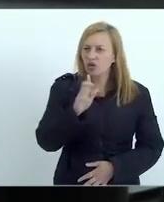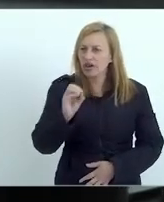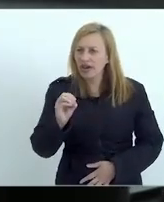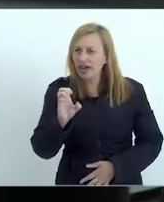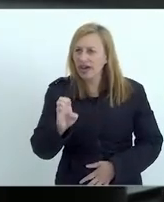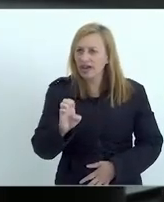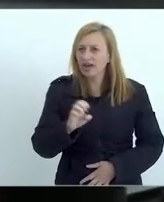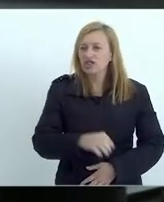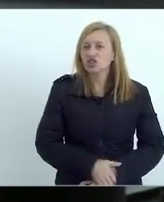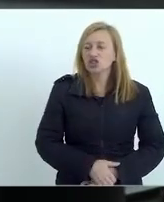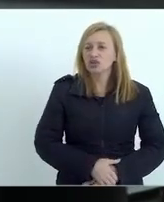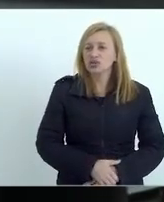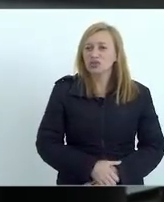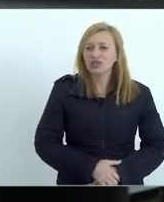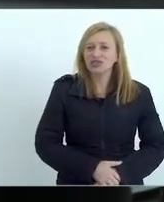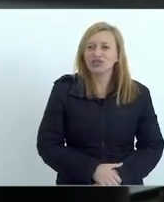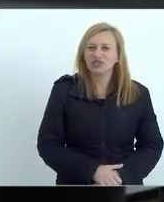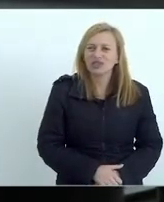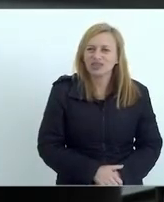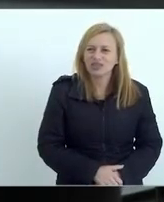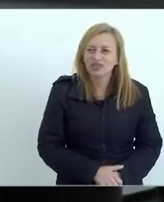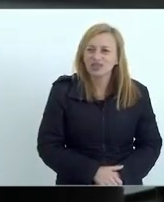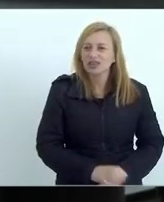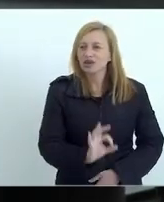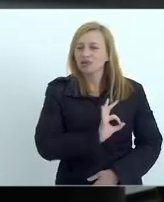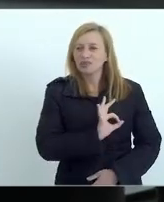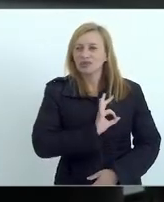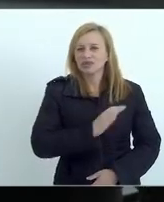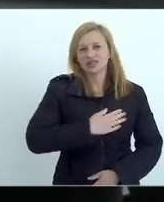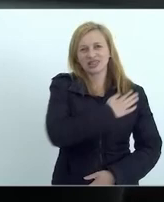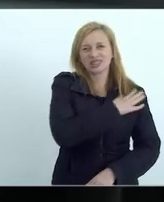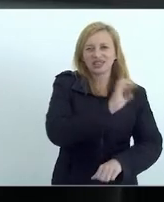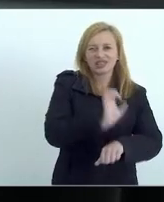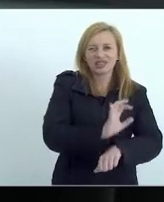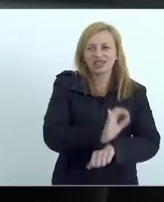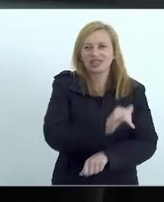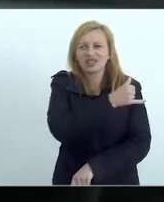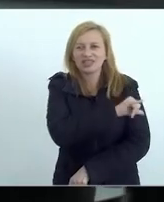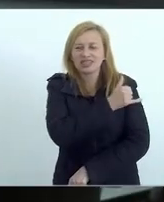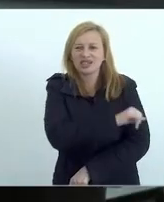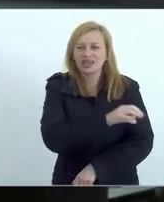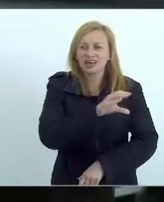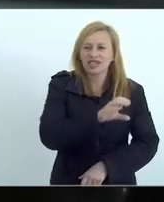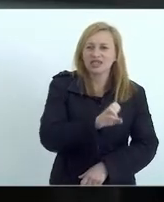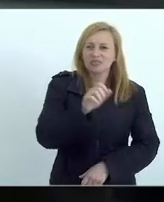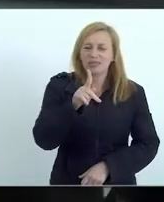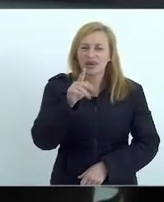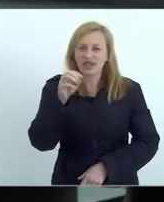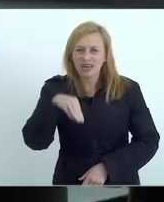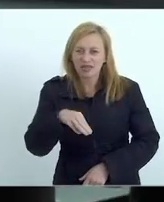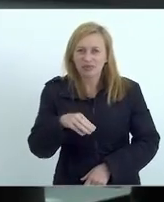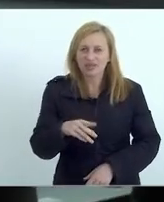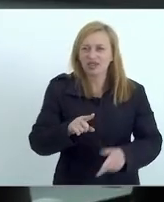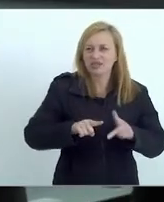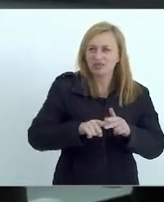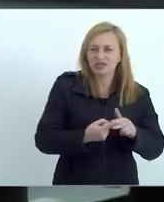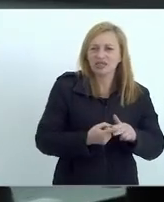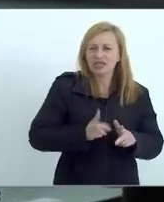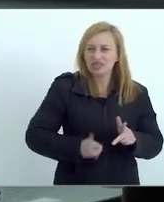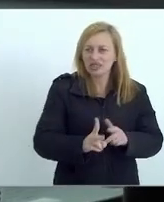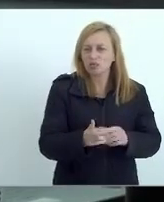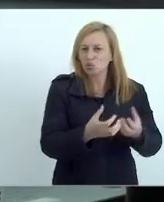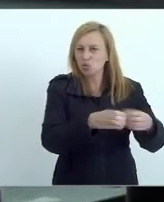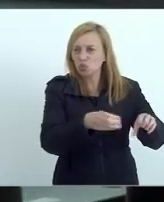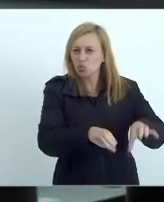já comentou no nível do bombeiro é a Polícia Militar do Estado do Rio de Janeiro SF deve tem feito regularmente Esse